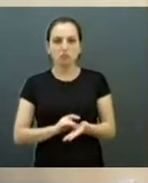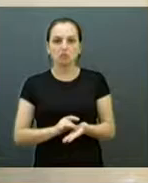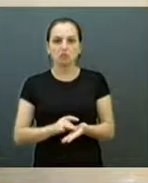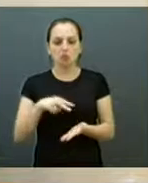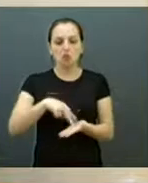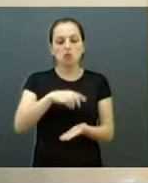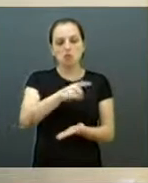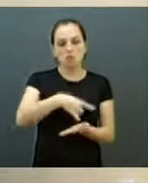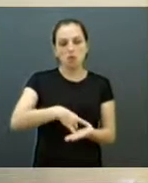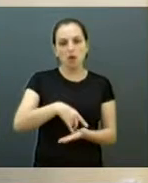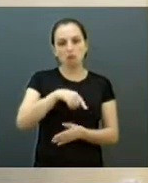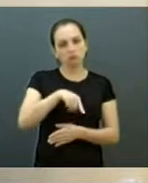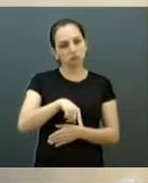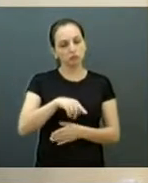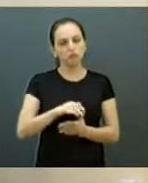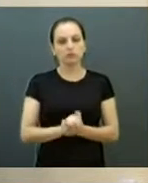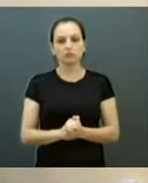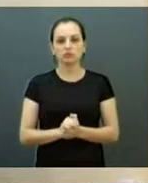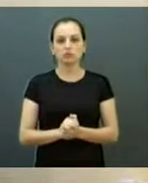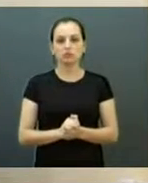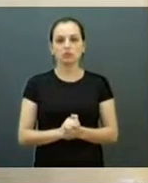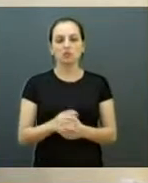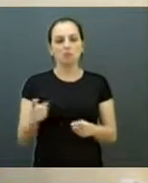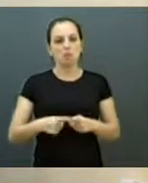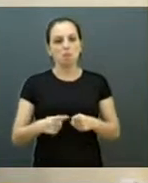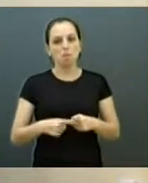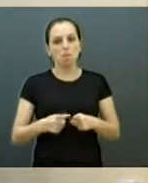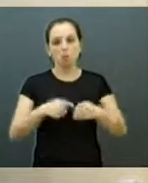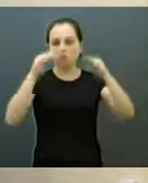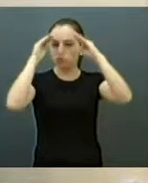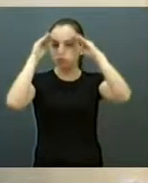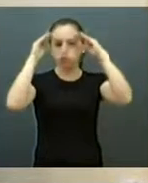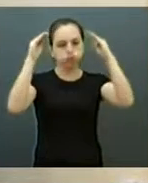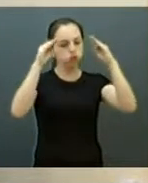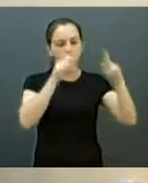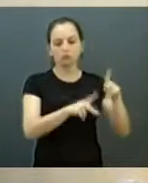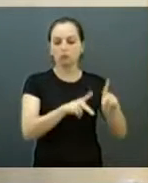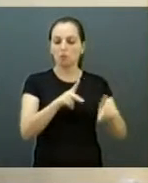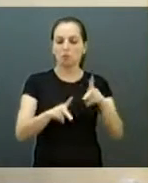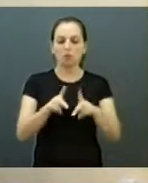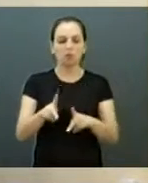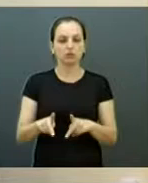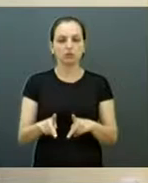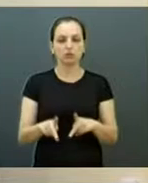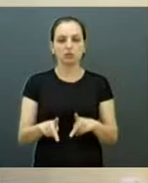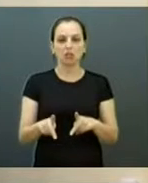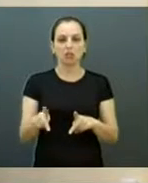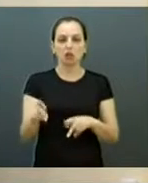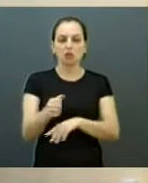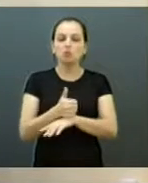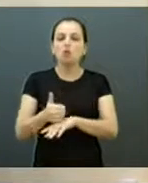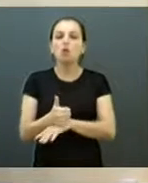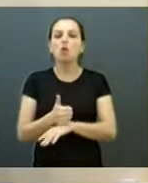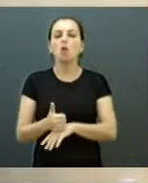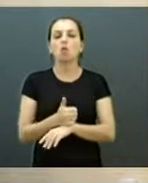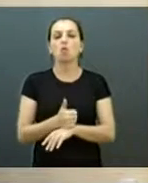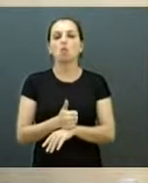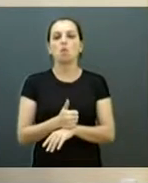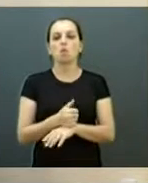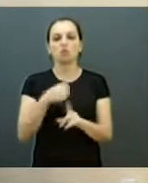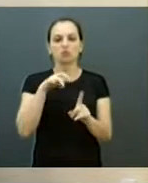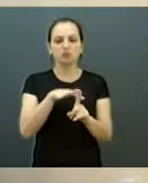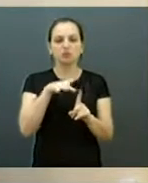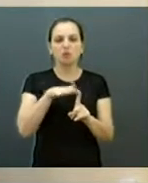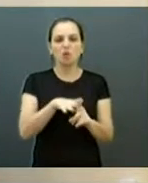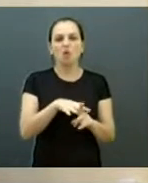documentos é esses remédios não respeita a população não respeito à profissão e aí vem a ameaça que